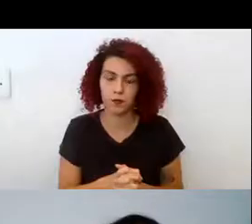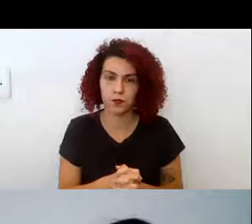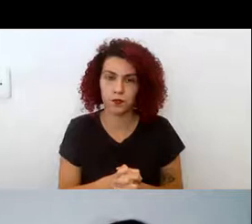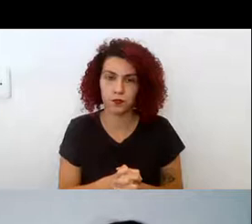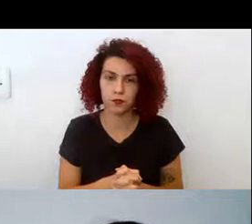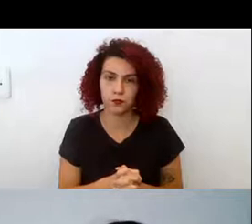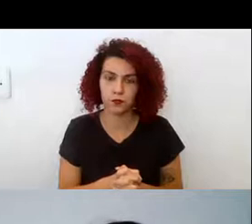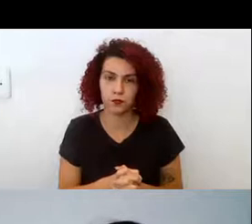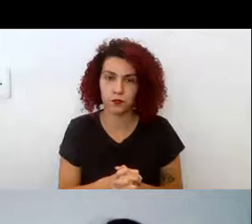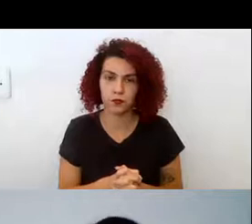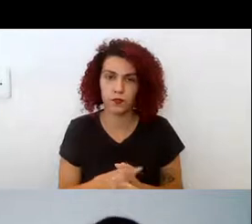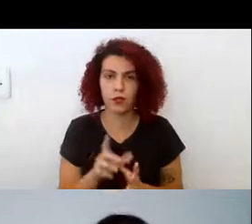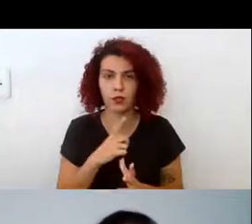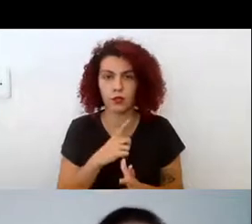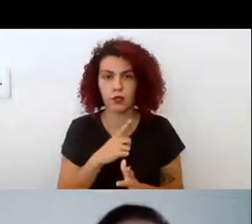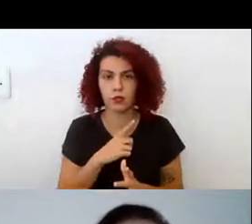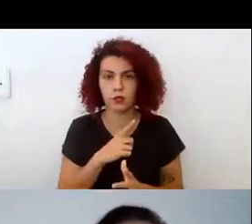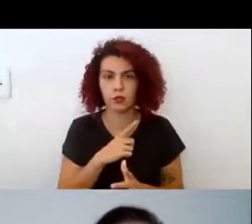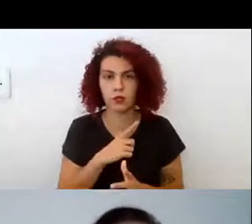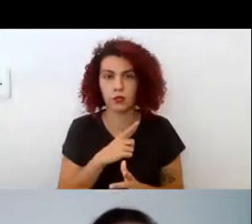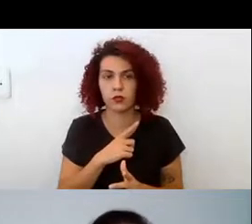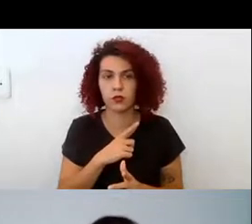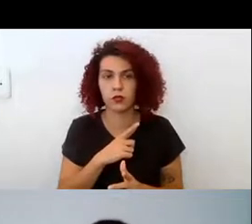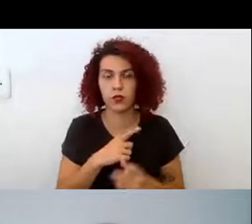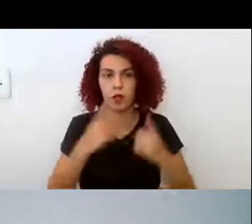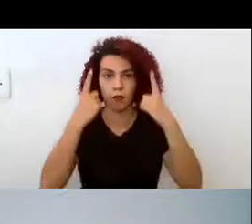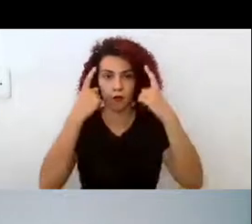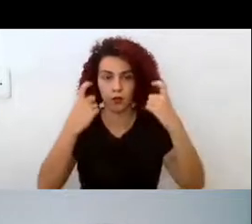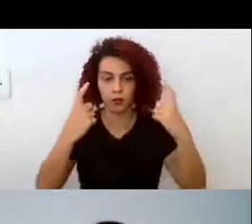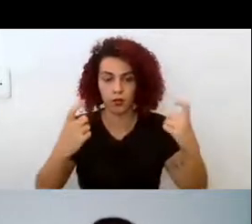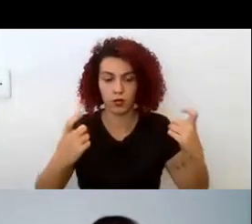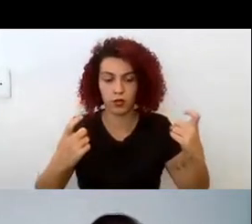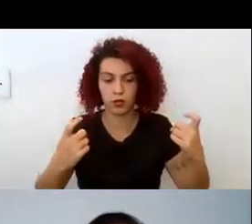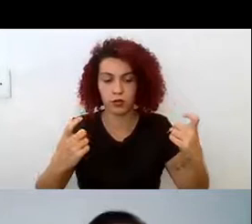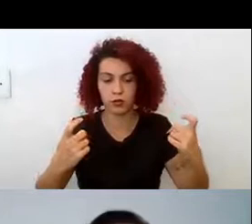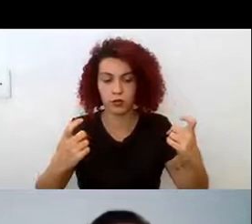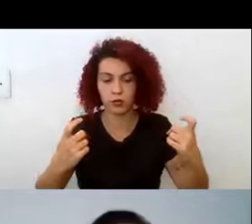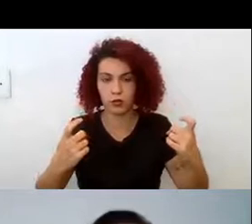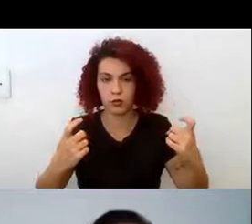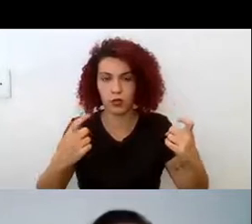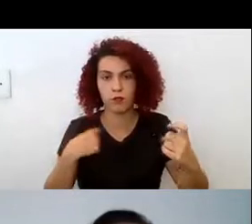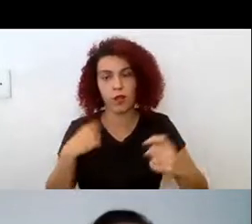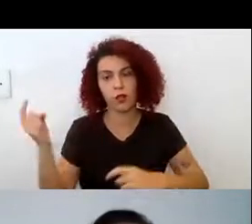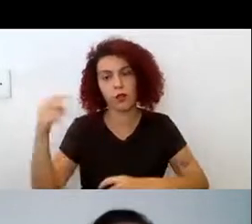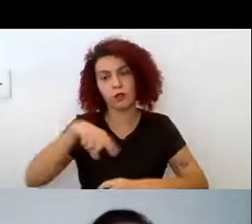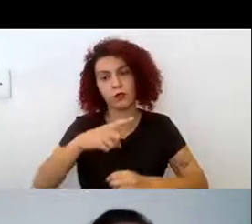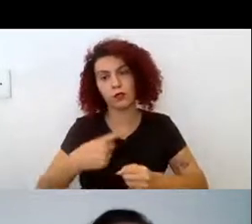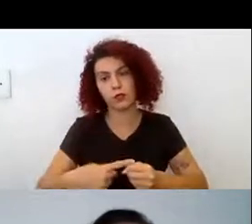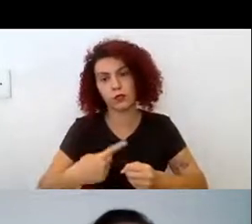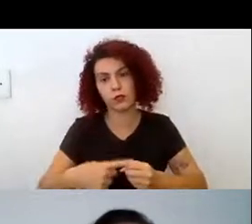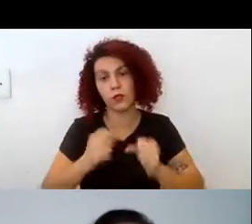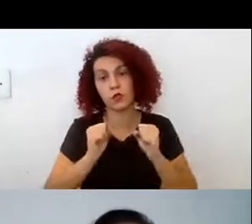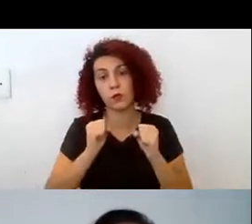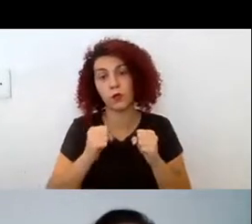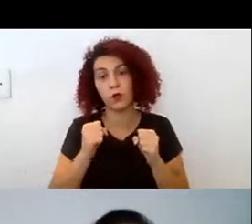muito violenta Meus pais moram na periferia e tudo mais eu cresci na periferia de Salvador eu vim lá para Cidade morango eu posso